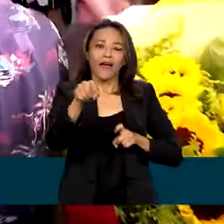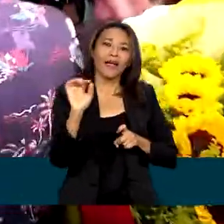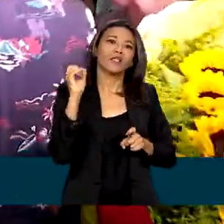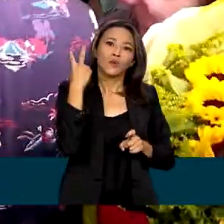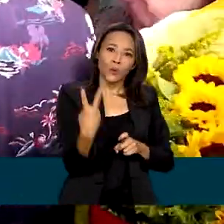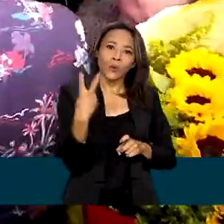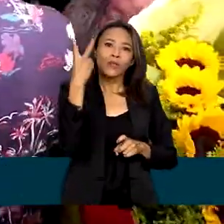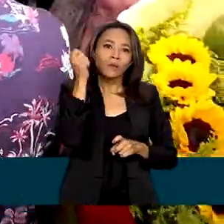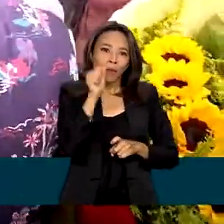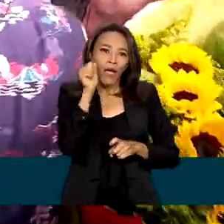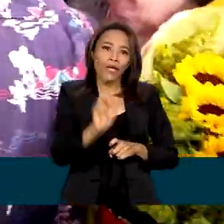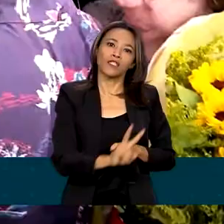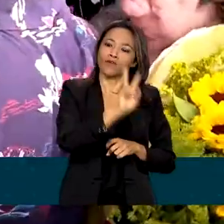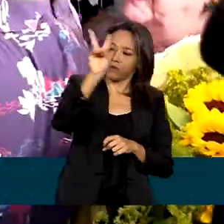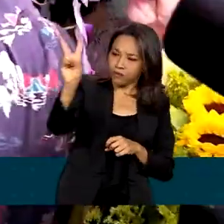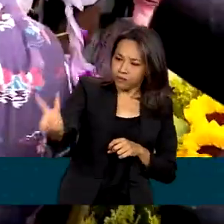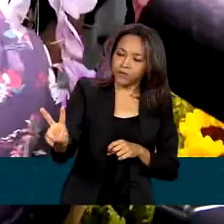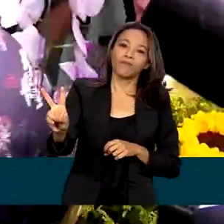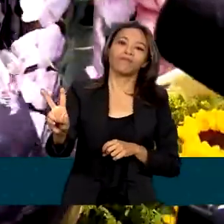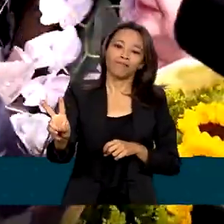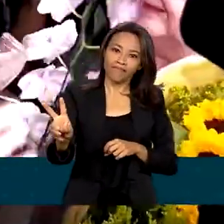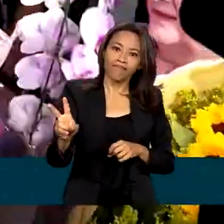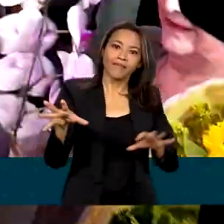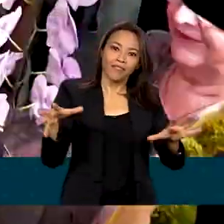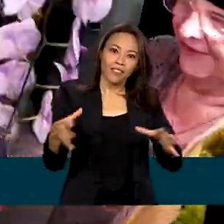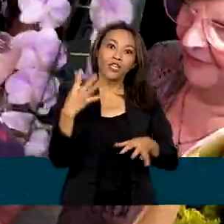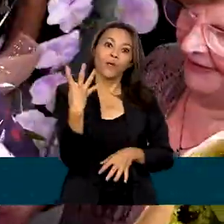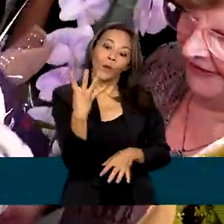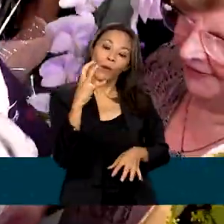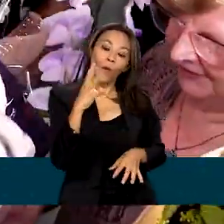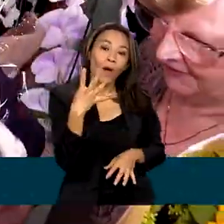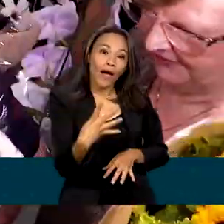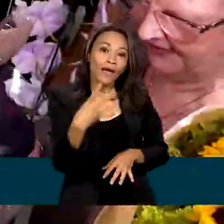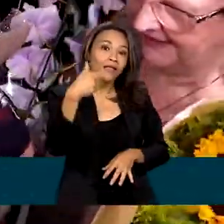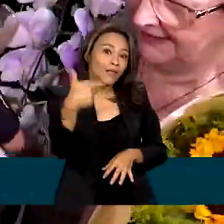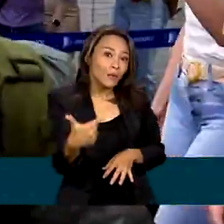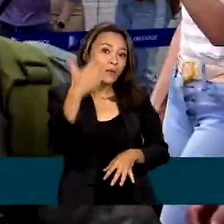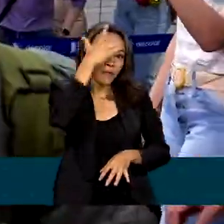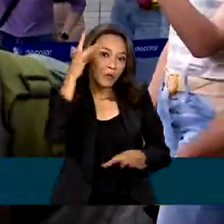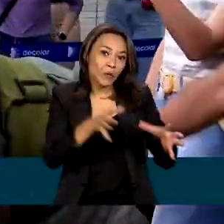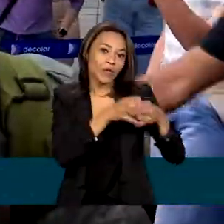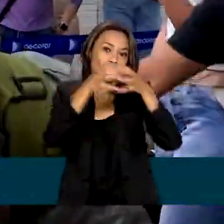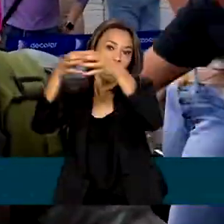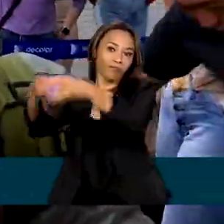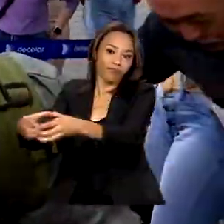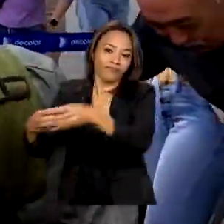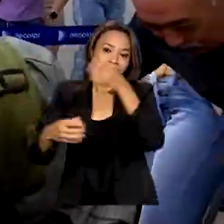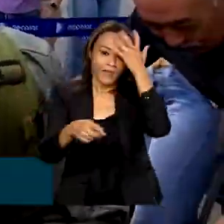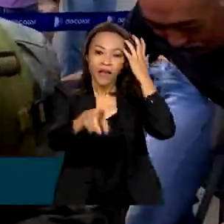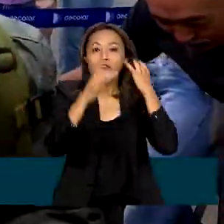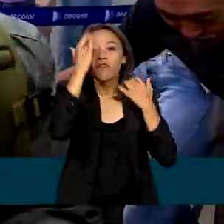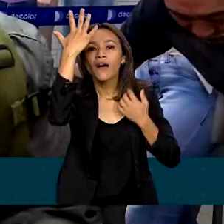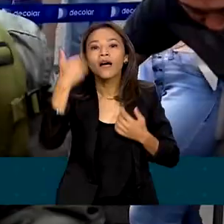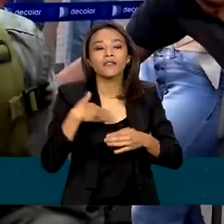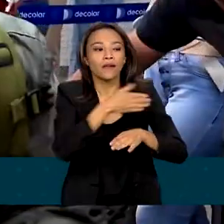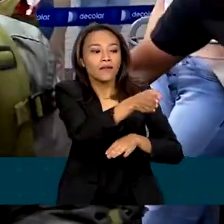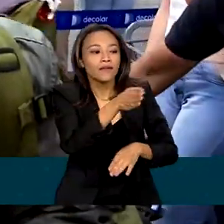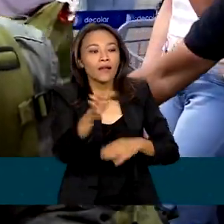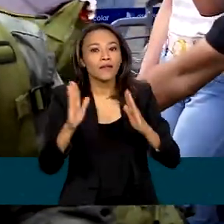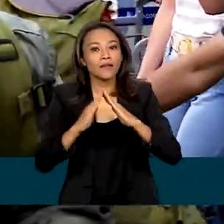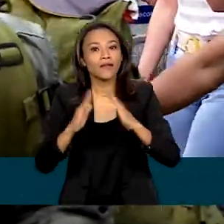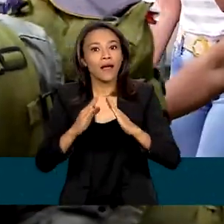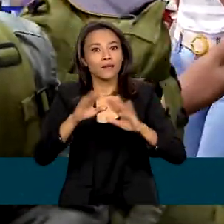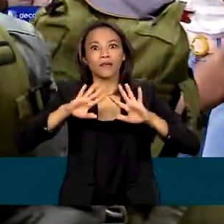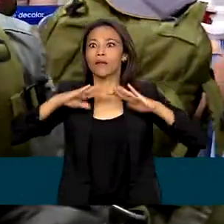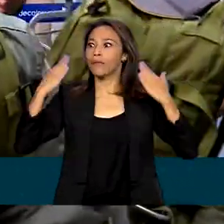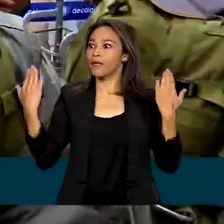duas mulheres que fizeram parte da equipe de 42 pessoas acho que para mim ficou mais fácil entrar nas casas das pessoas eles